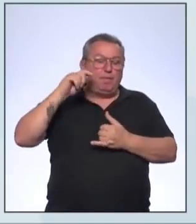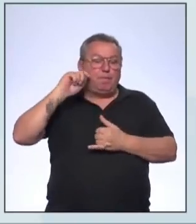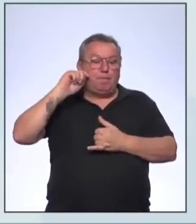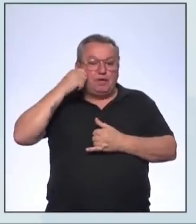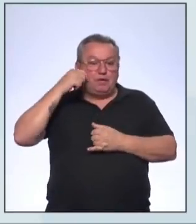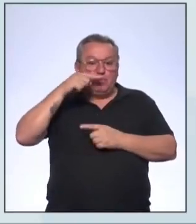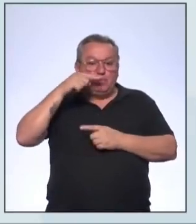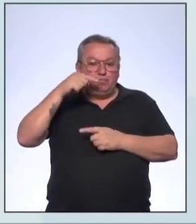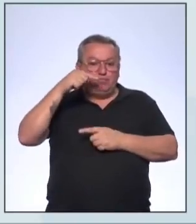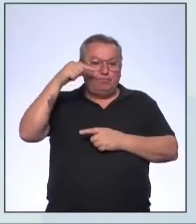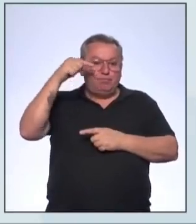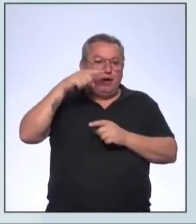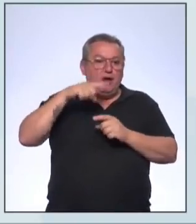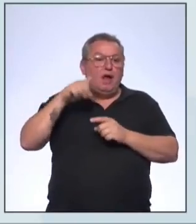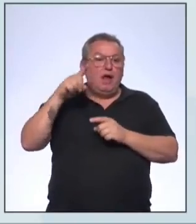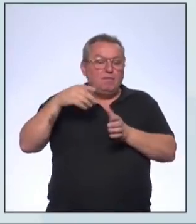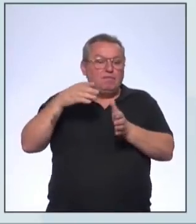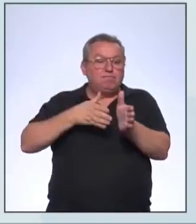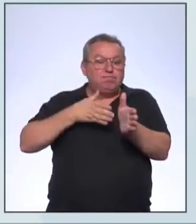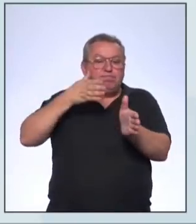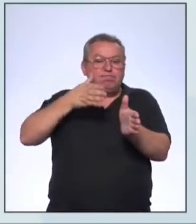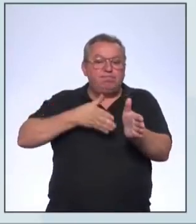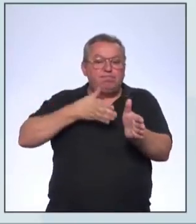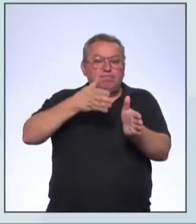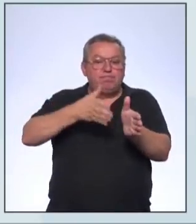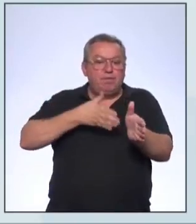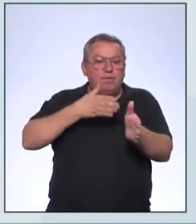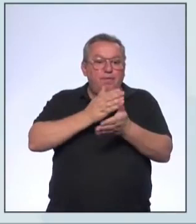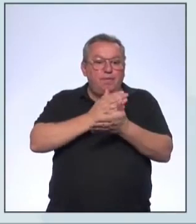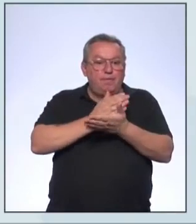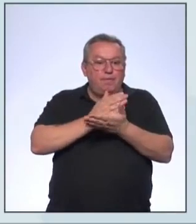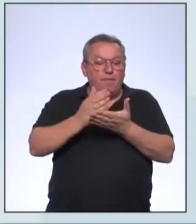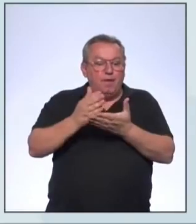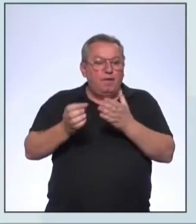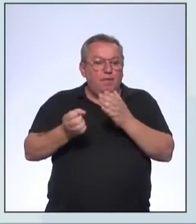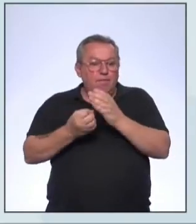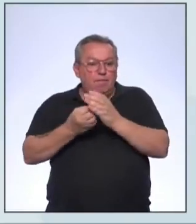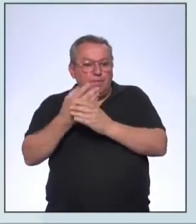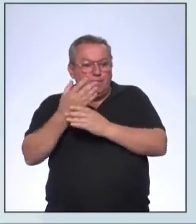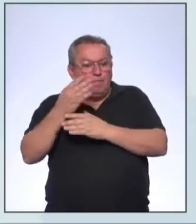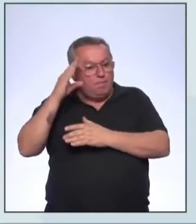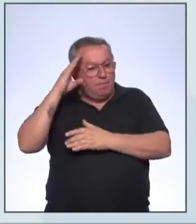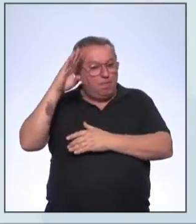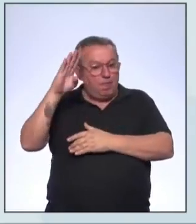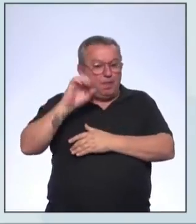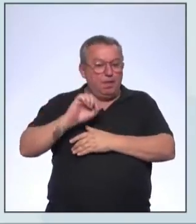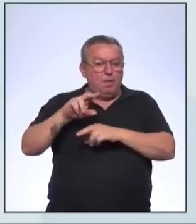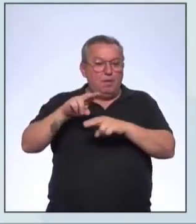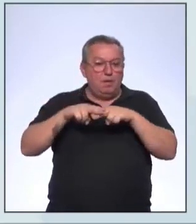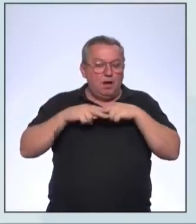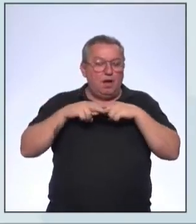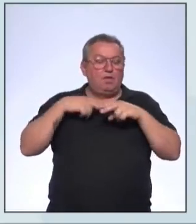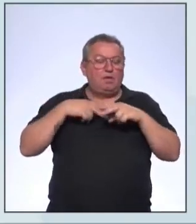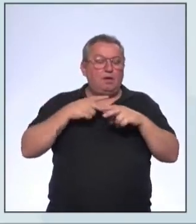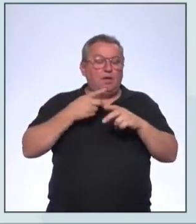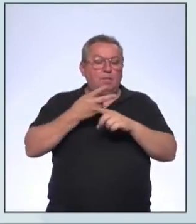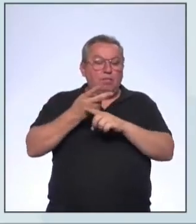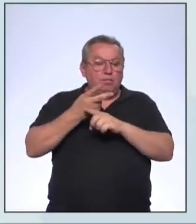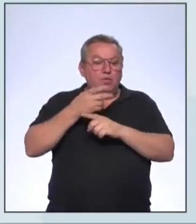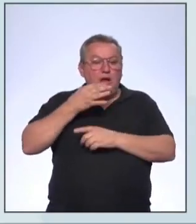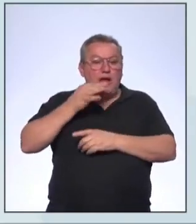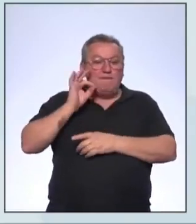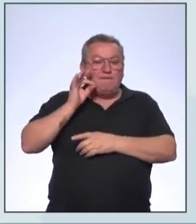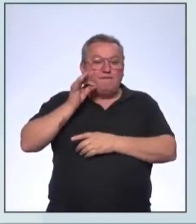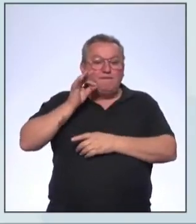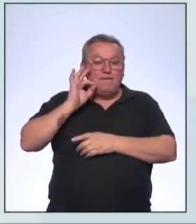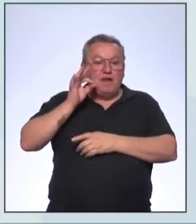aí no seu centro, são as linhas férreas que começam a surgir, né, principalmente aí por causa da exploração do café, que